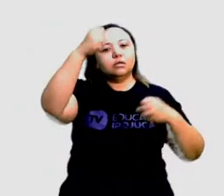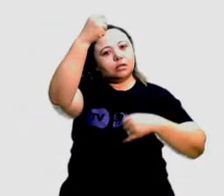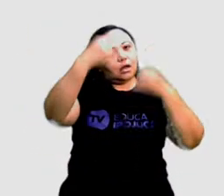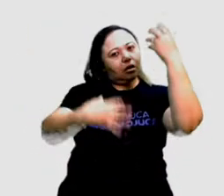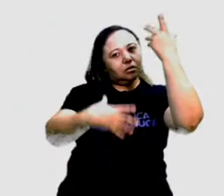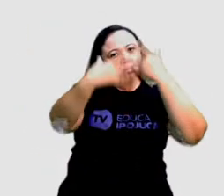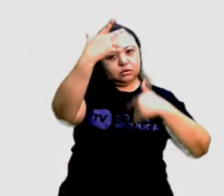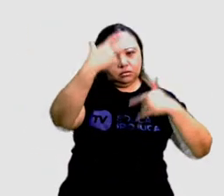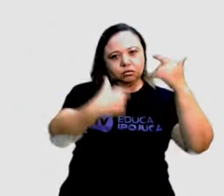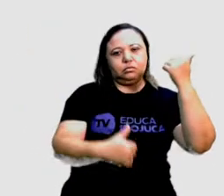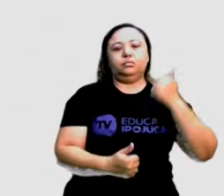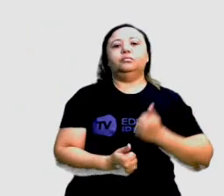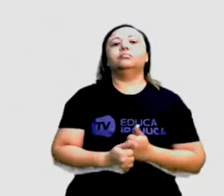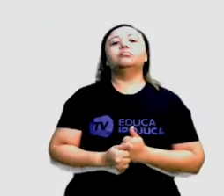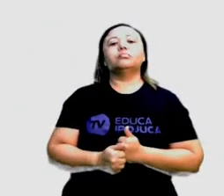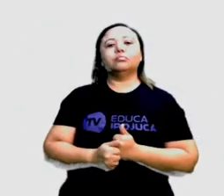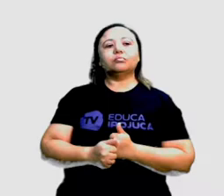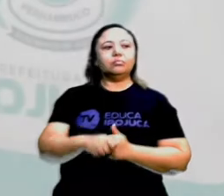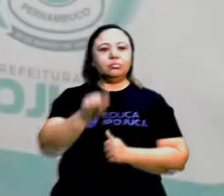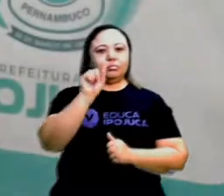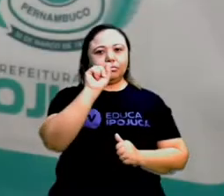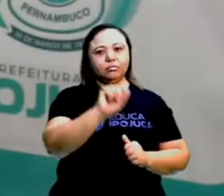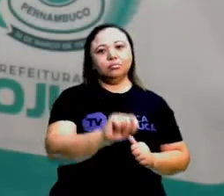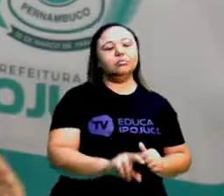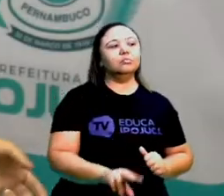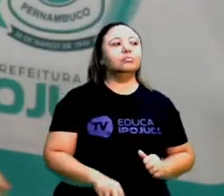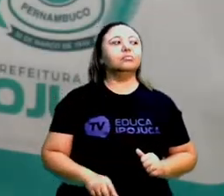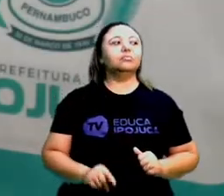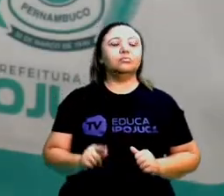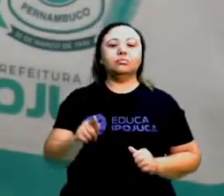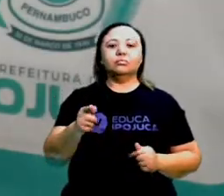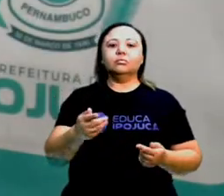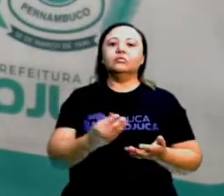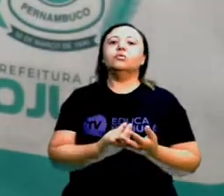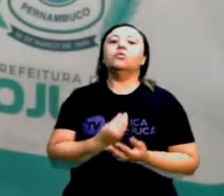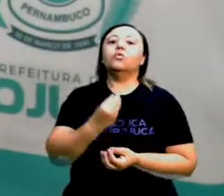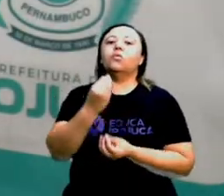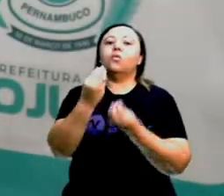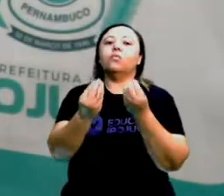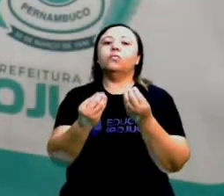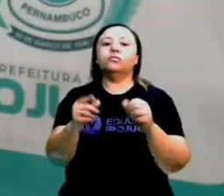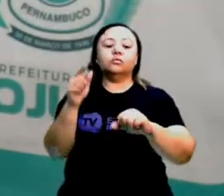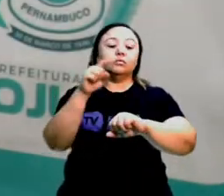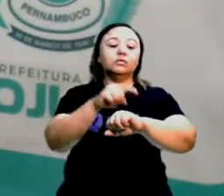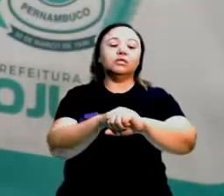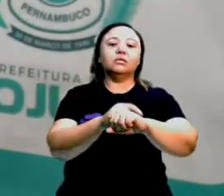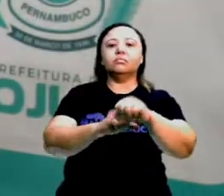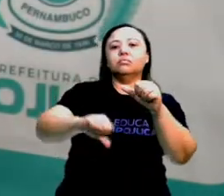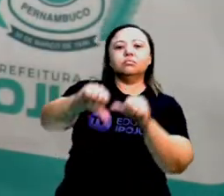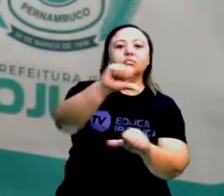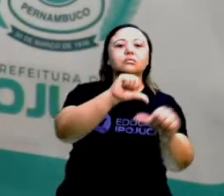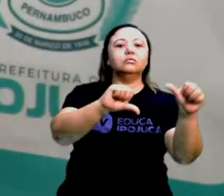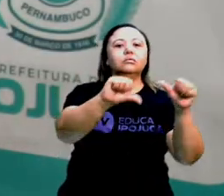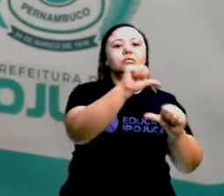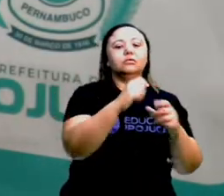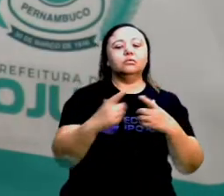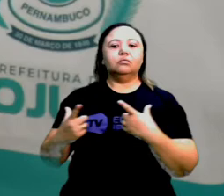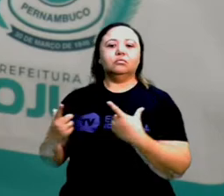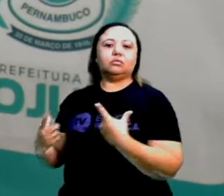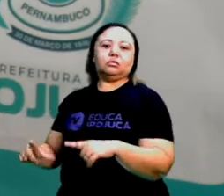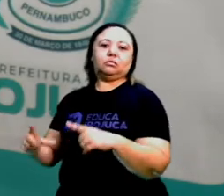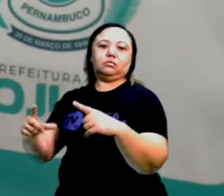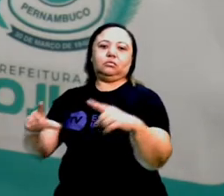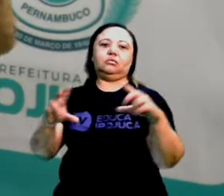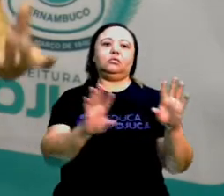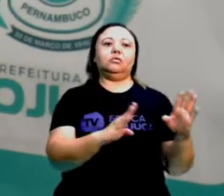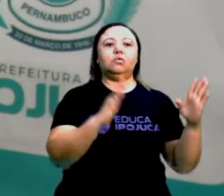acontecendo, a depender do cenário, ok? E aí, como o tempo influencia ou modifica esse espaço? Exatamente isso. Como